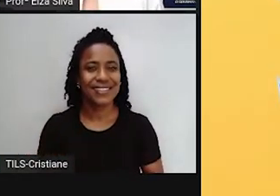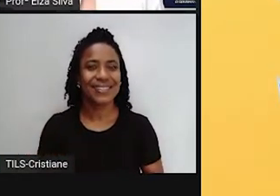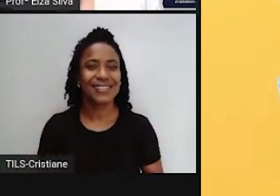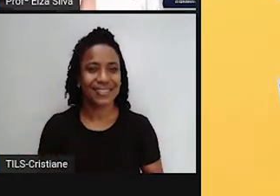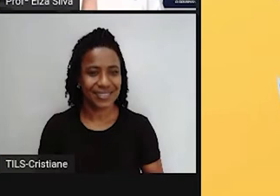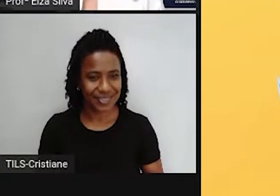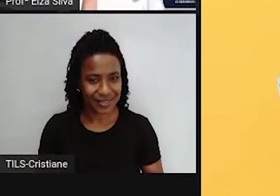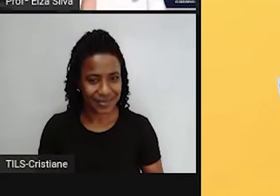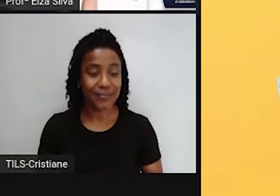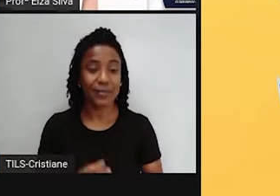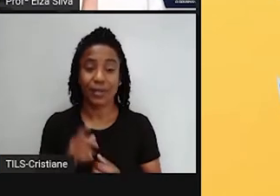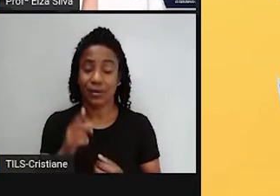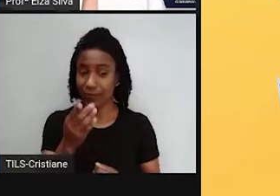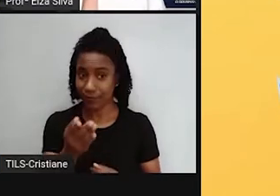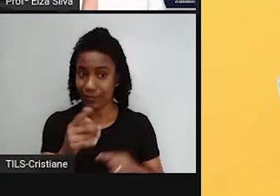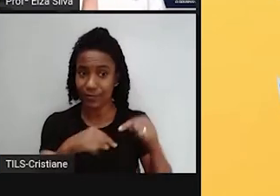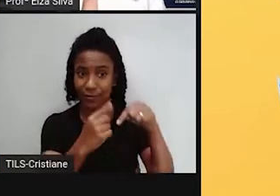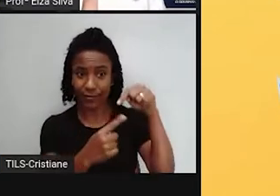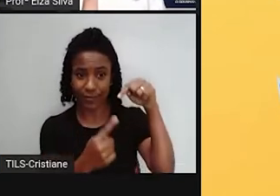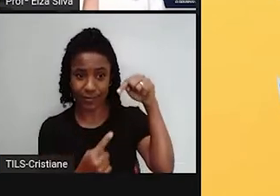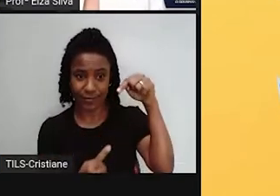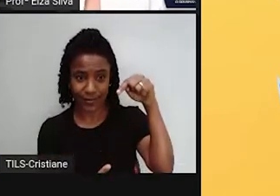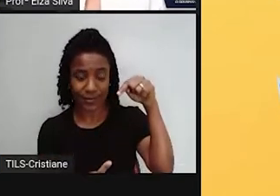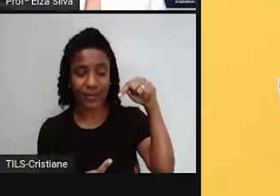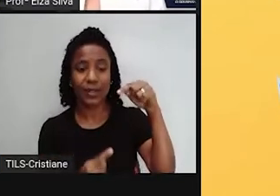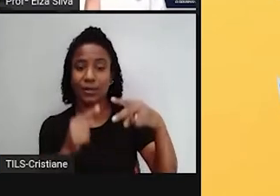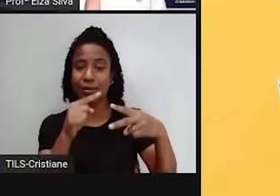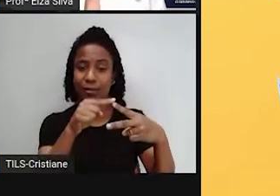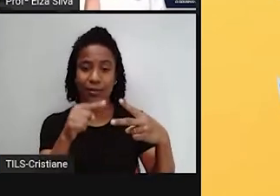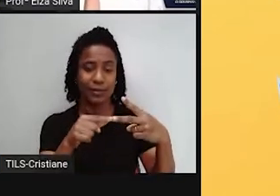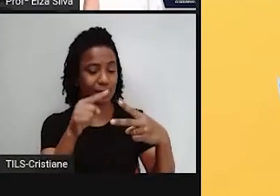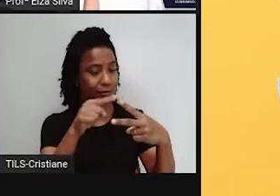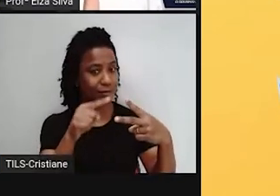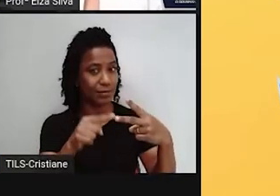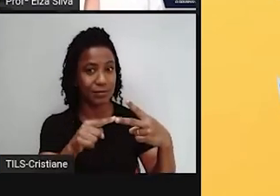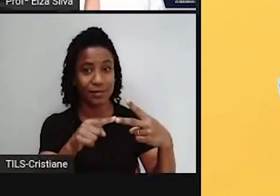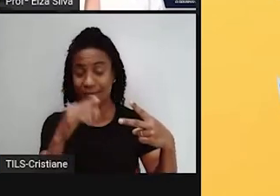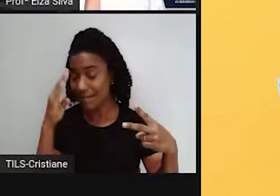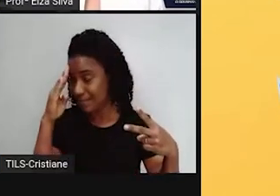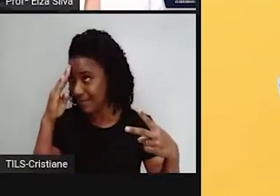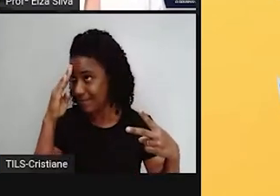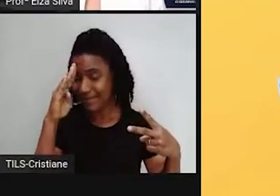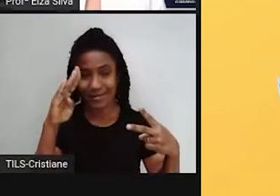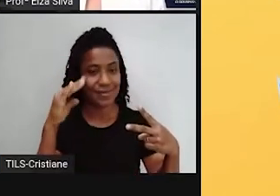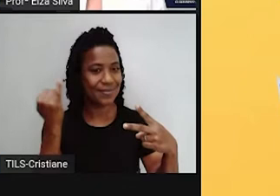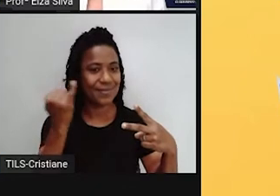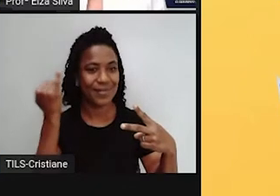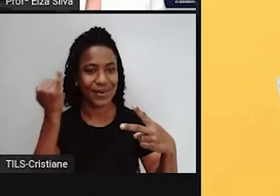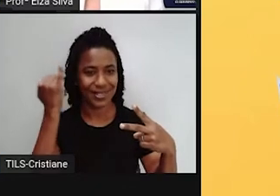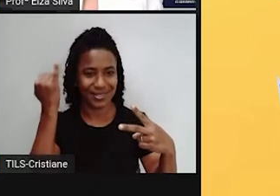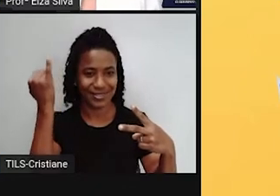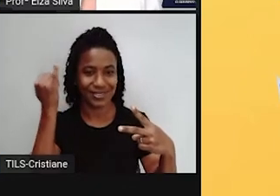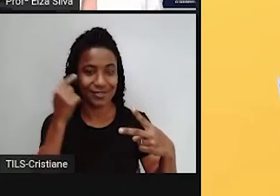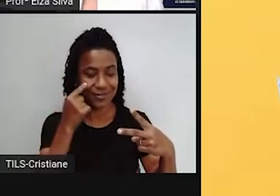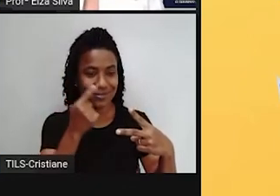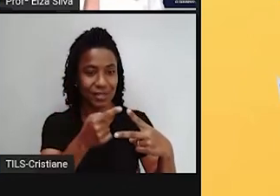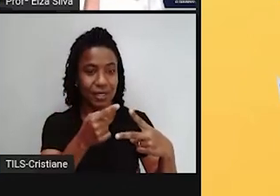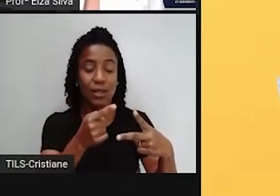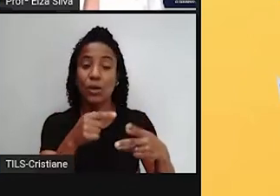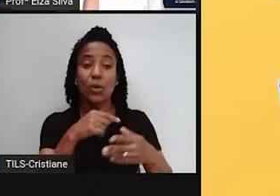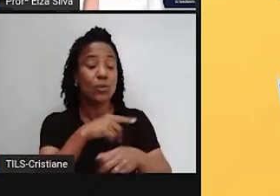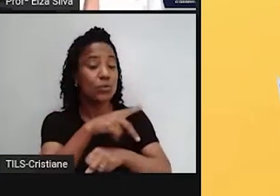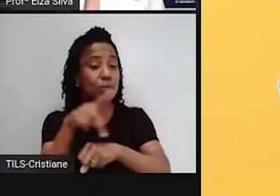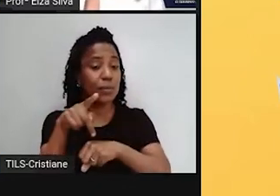Registre em seu caderno as duas perguntas que irão conduzir a nossa aula de hoje. Quais países falam inglês